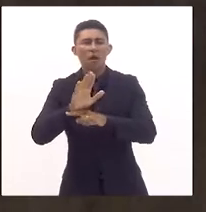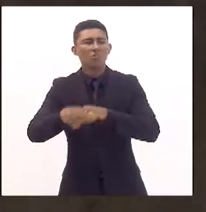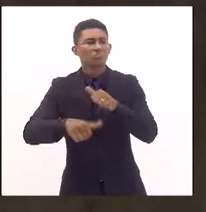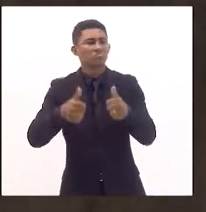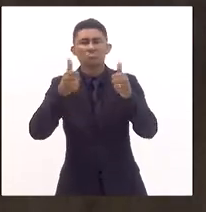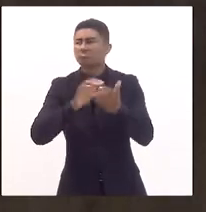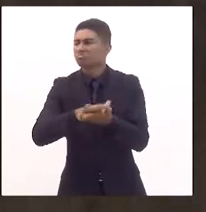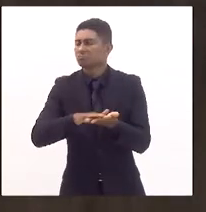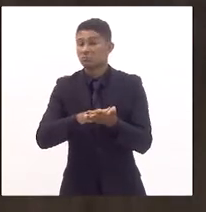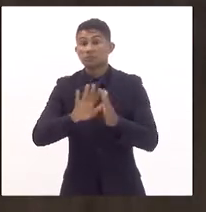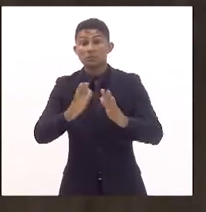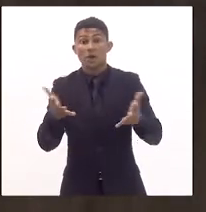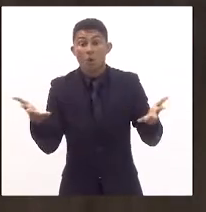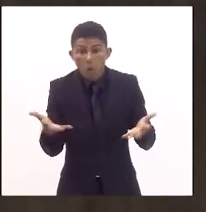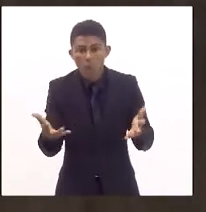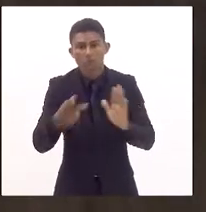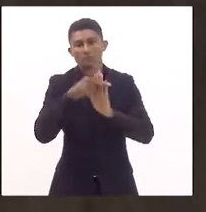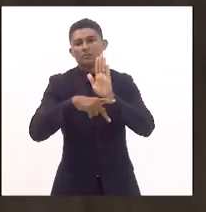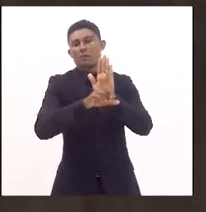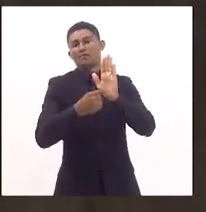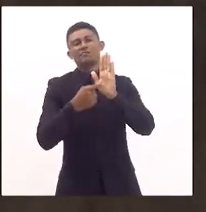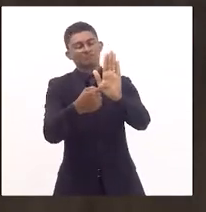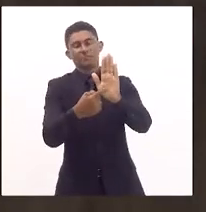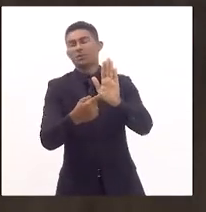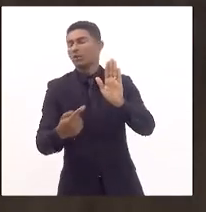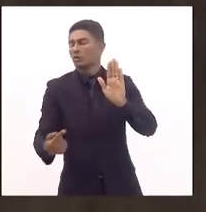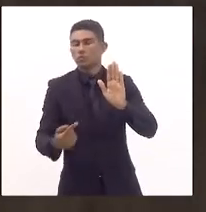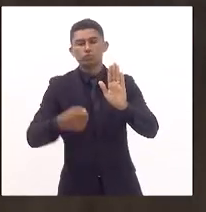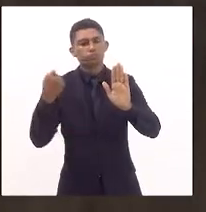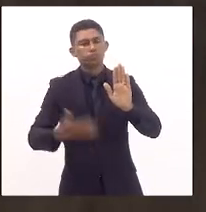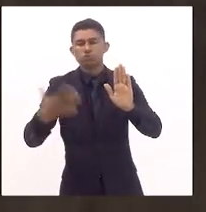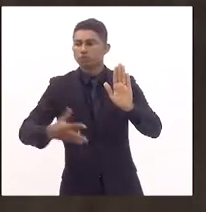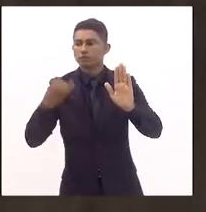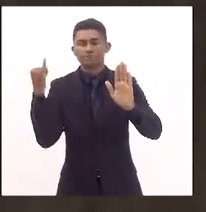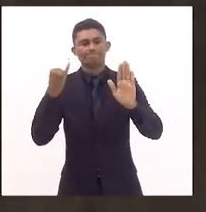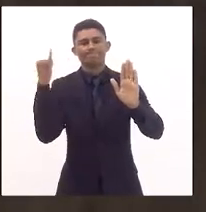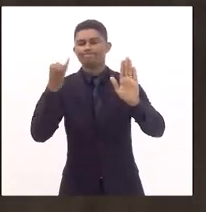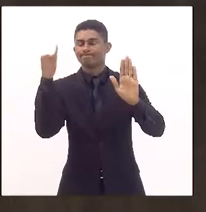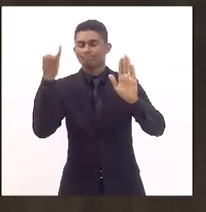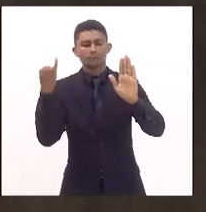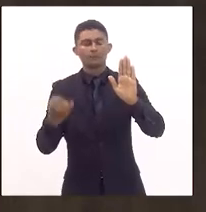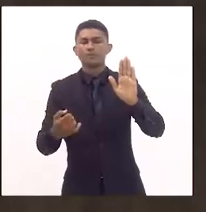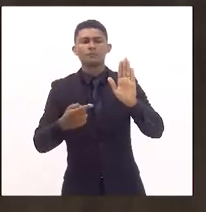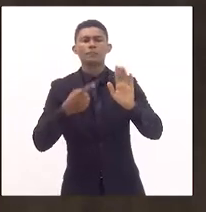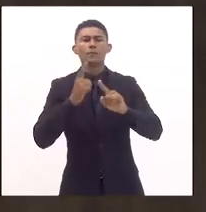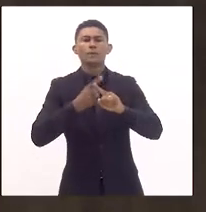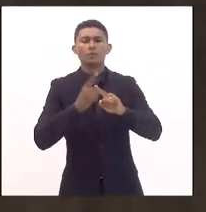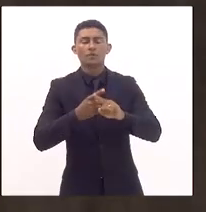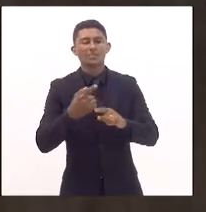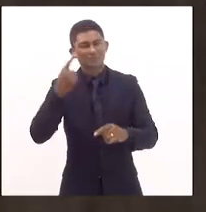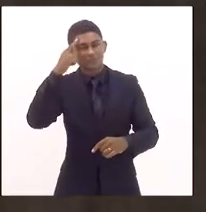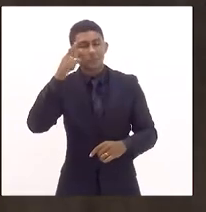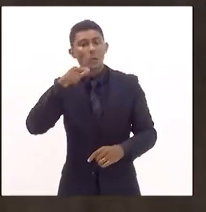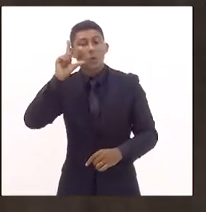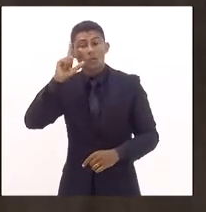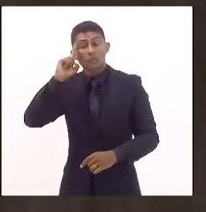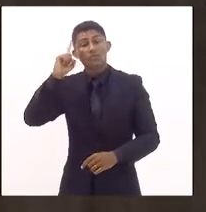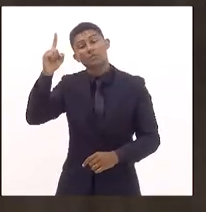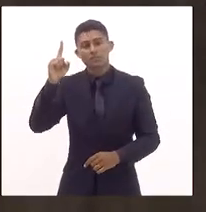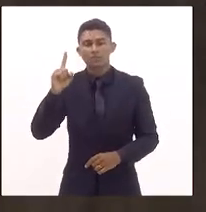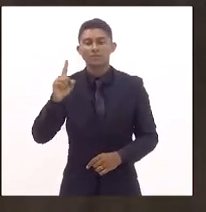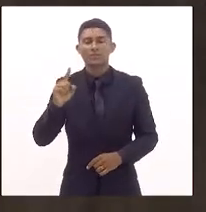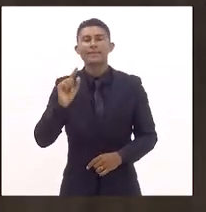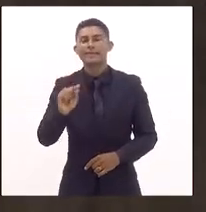Mas o projeto de hoje é só... É tão importante não só para comemorar o dia de ontem, que foi o